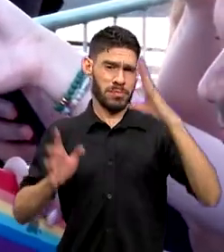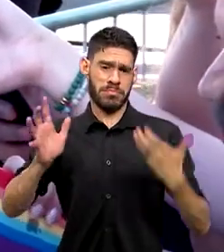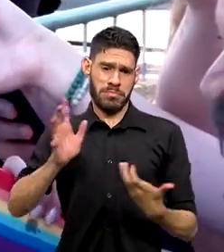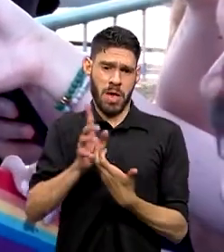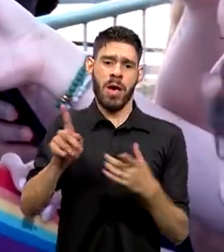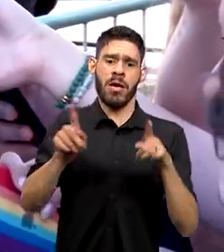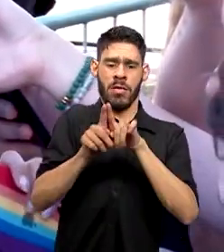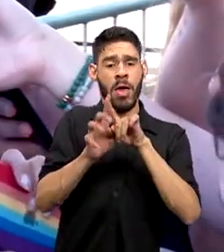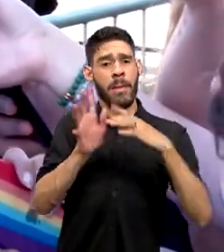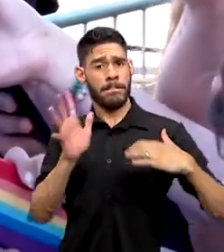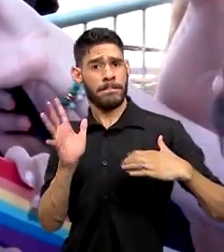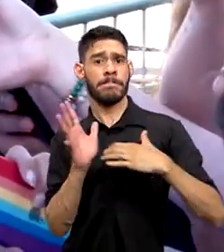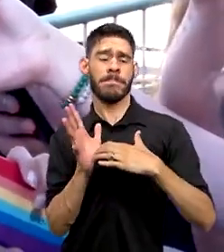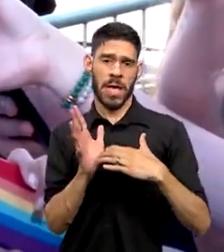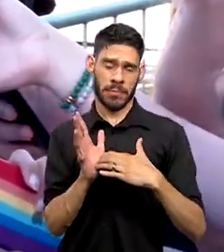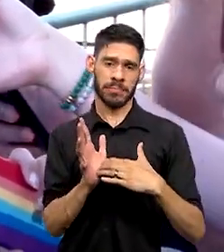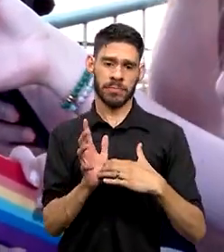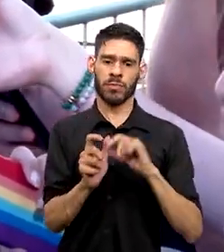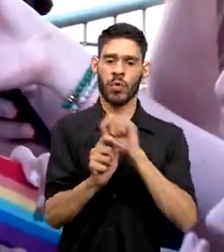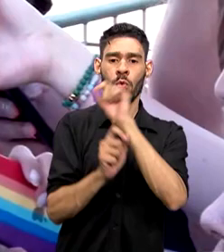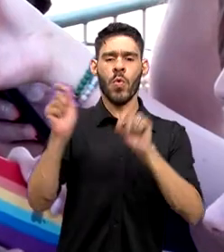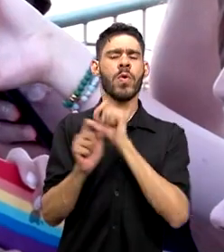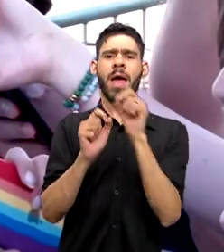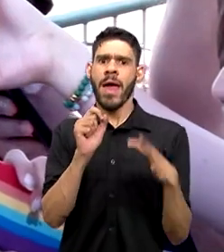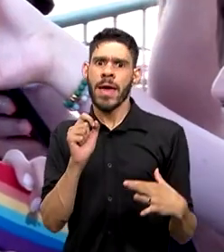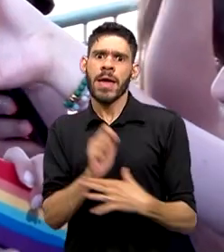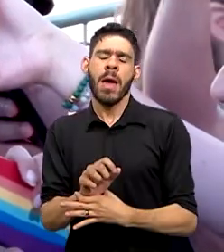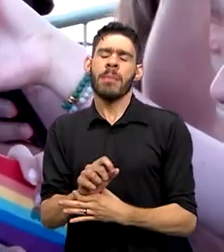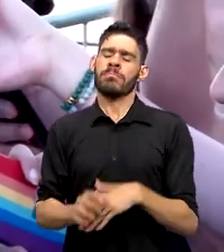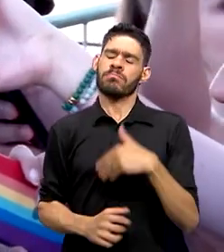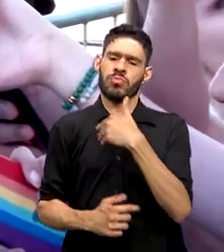mas também no Senado, uma garantia